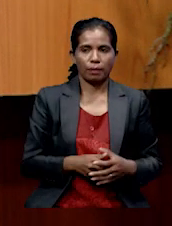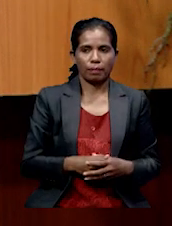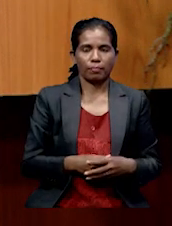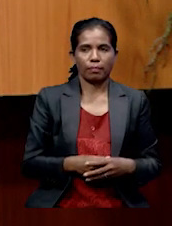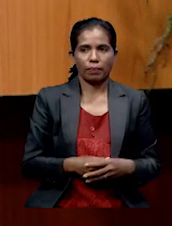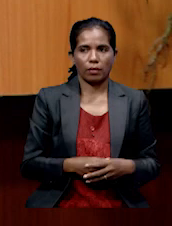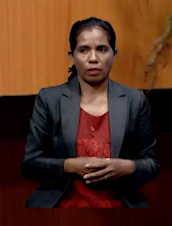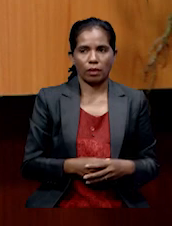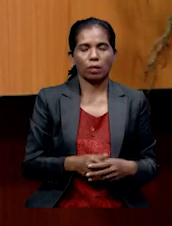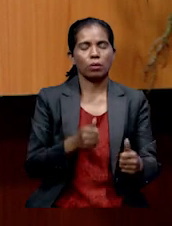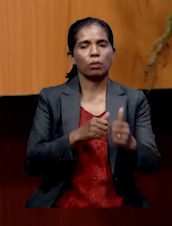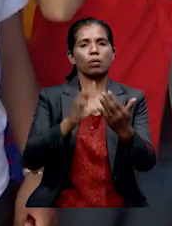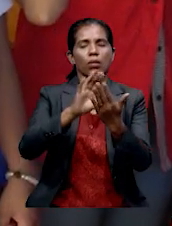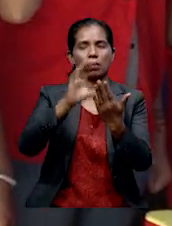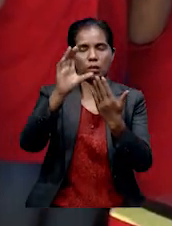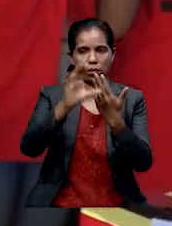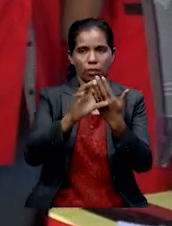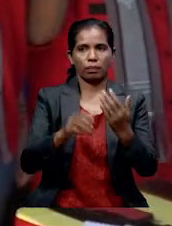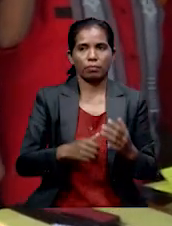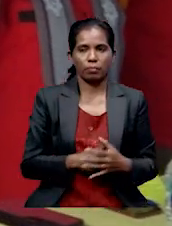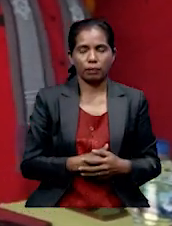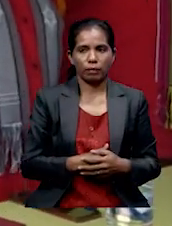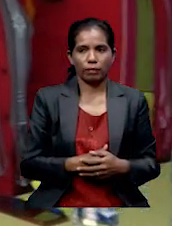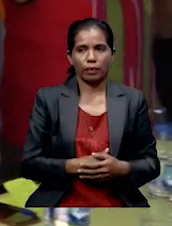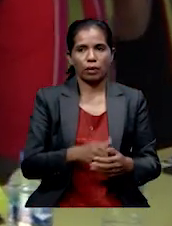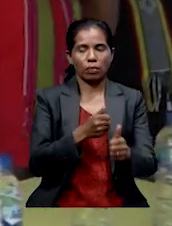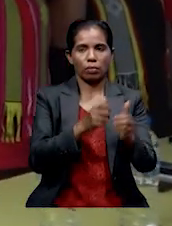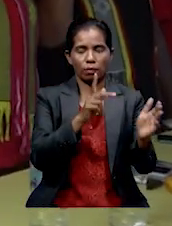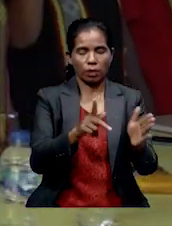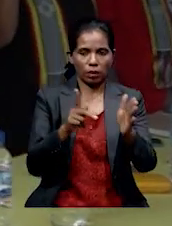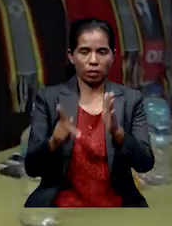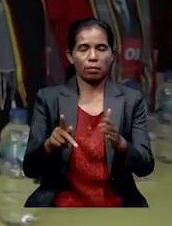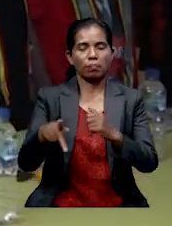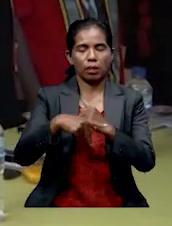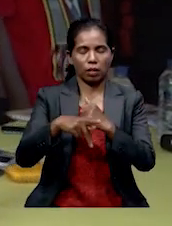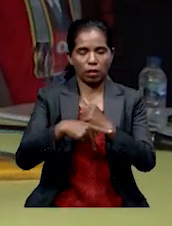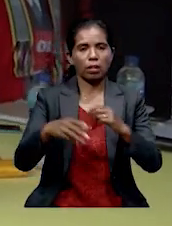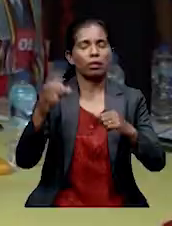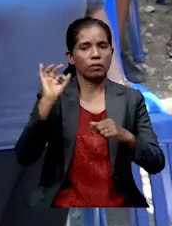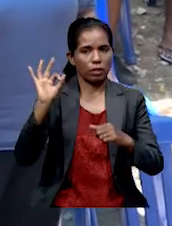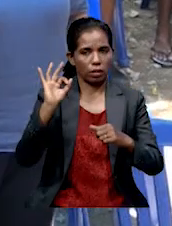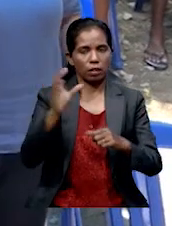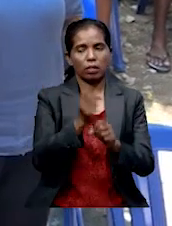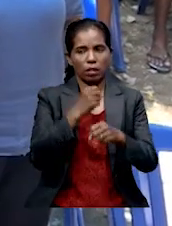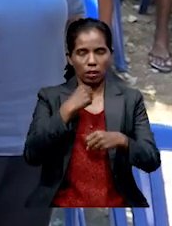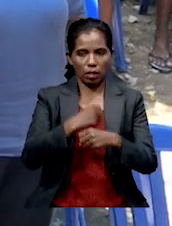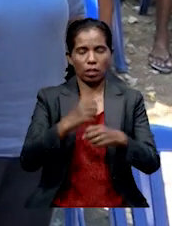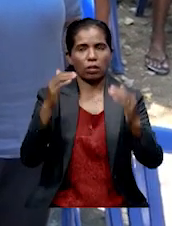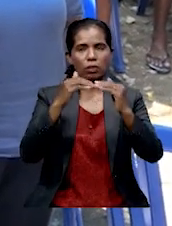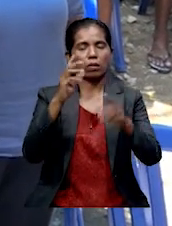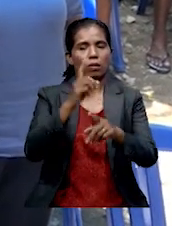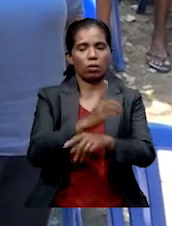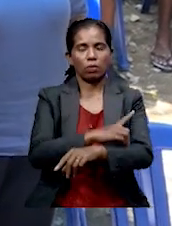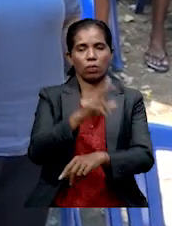2021 tuir calendário tuir estatuto. Tir plano Partido Histórico Fretilin se halau Congresso Nacional durante loron